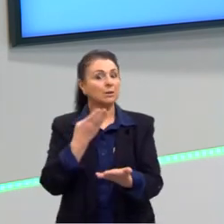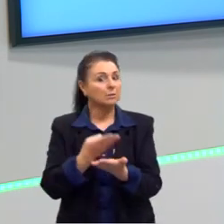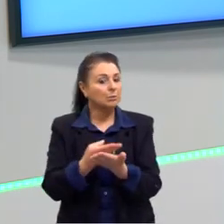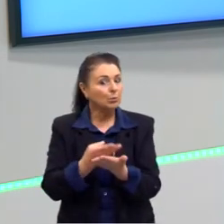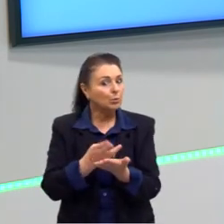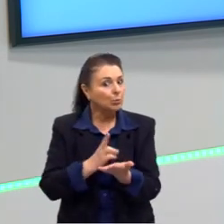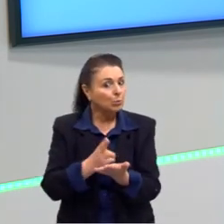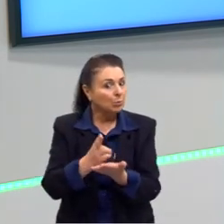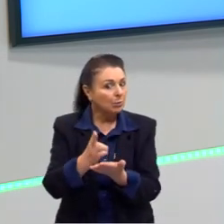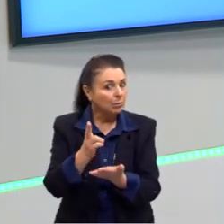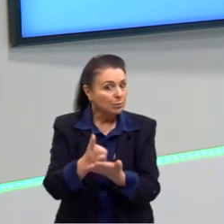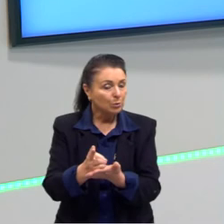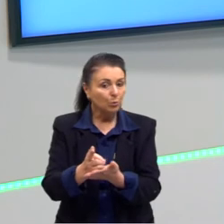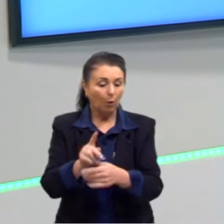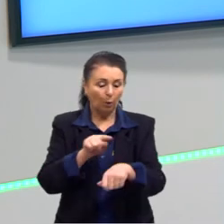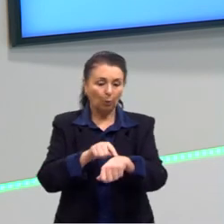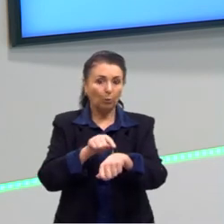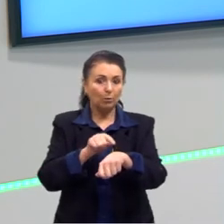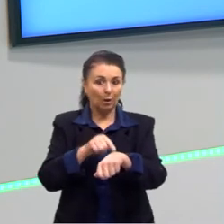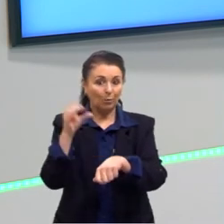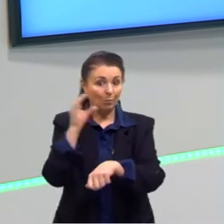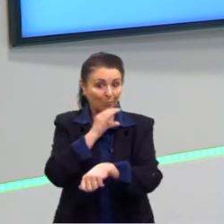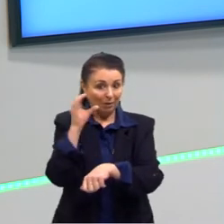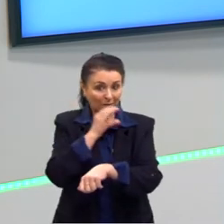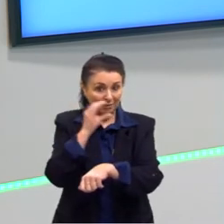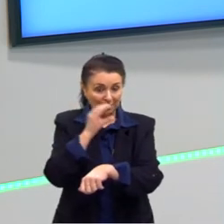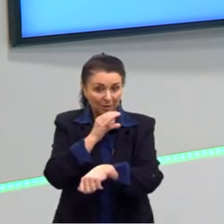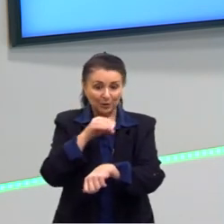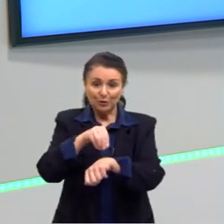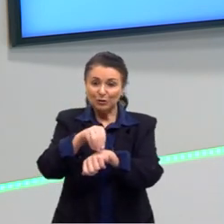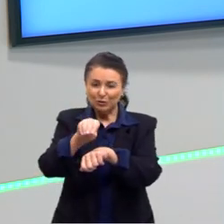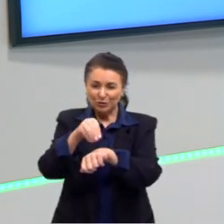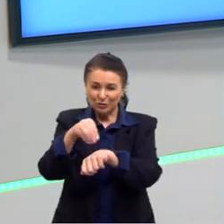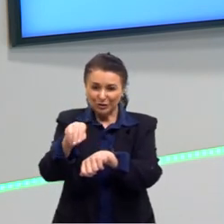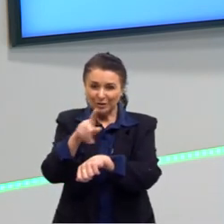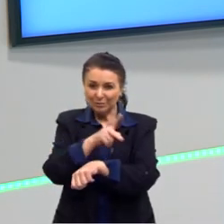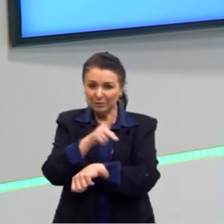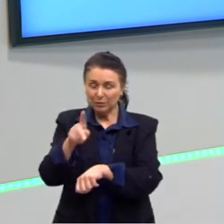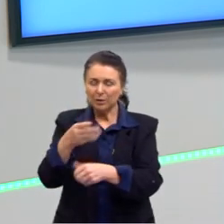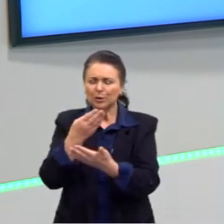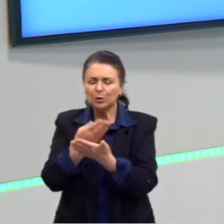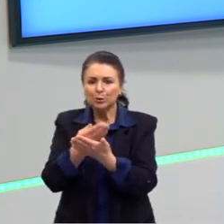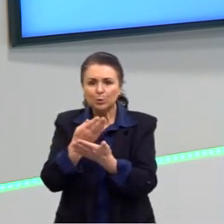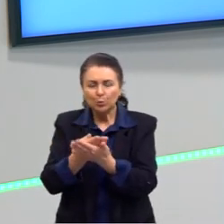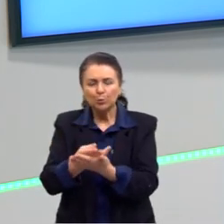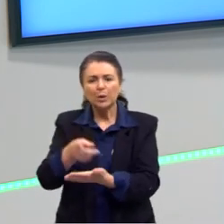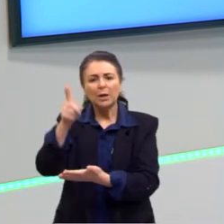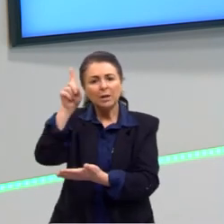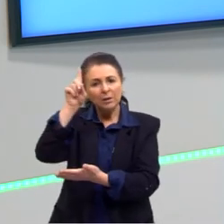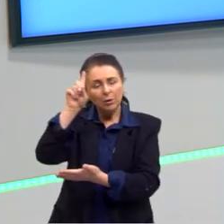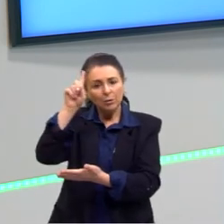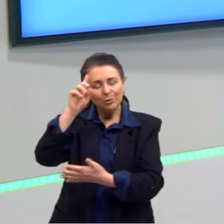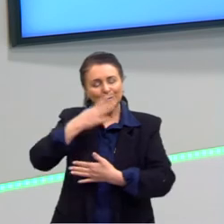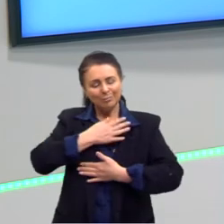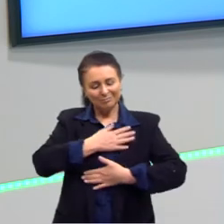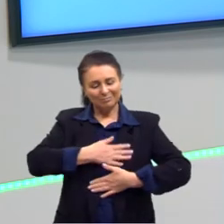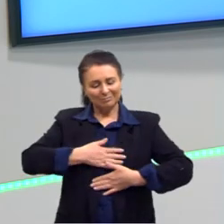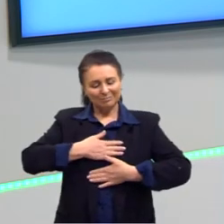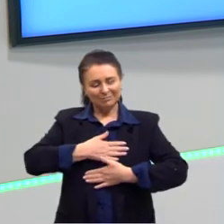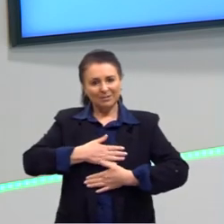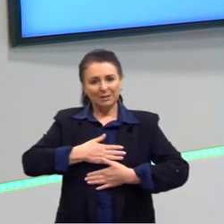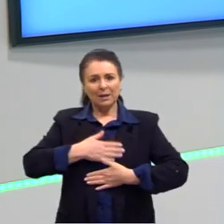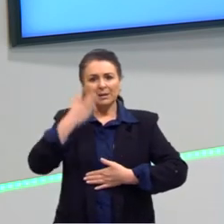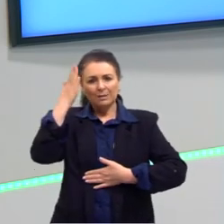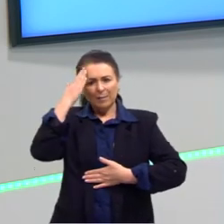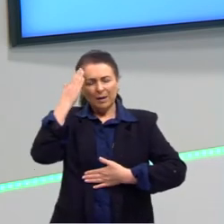última aula na última hora dica tá a dica de coração vamos estudando aos pouquinhos de forma prazerosa Sabe aquela